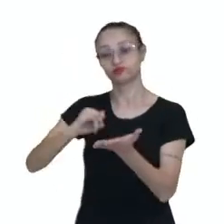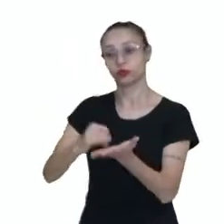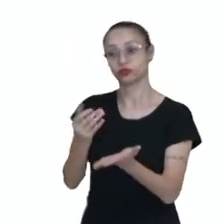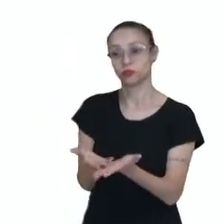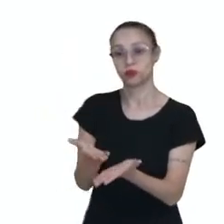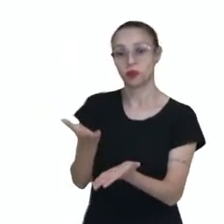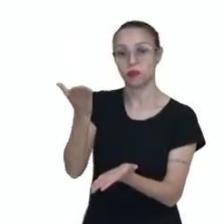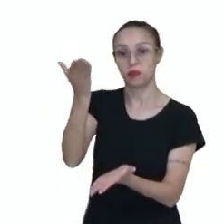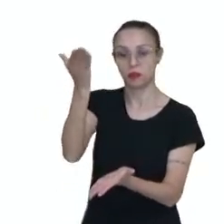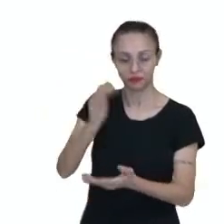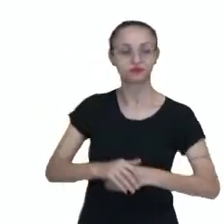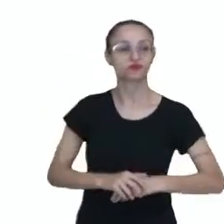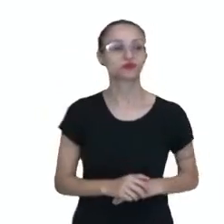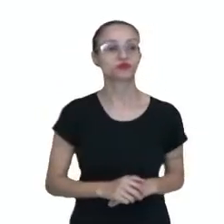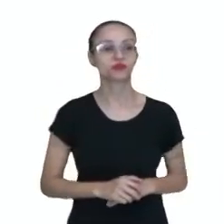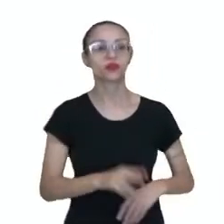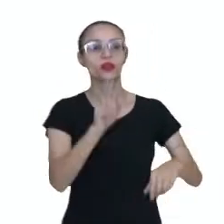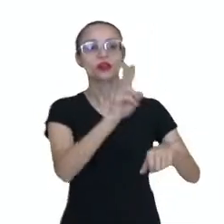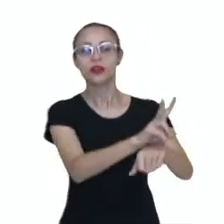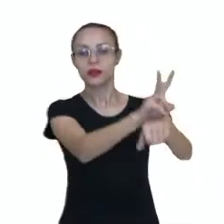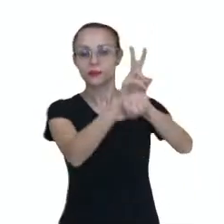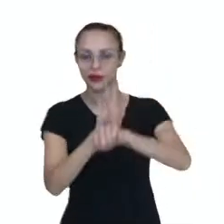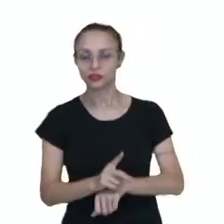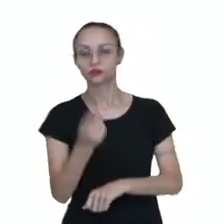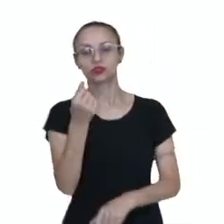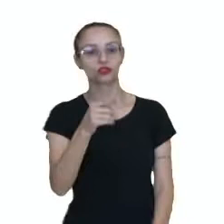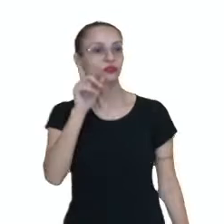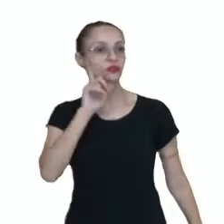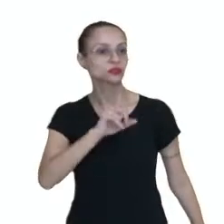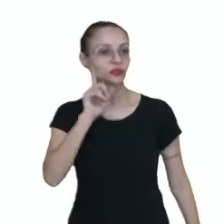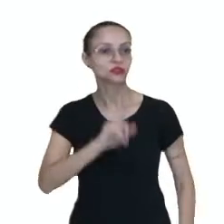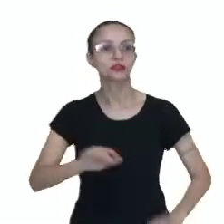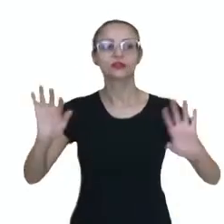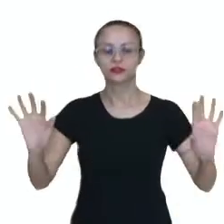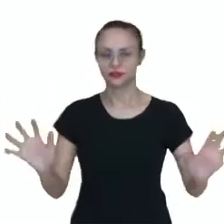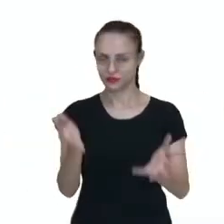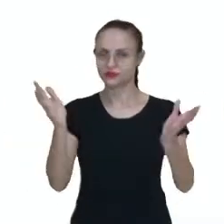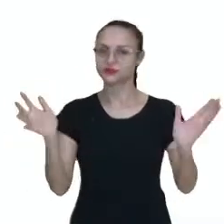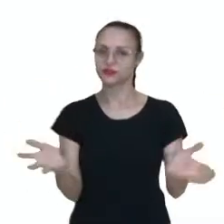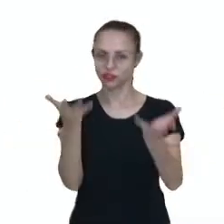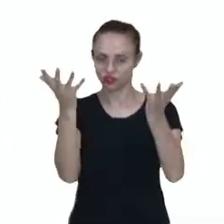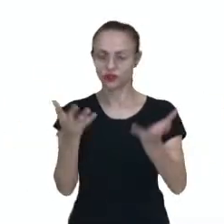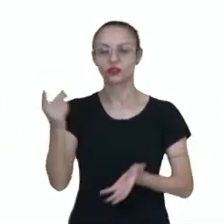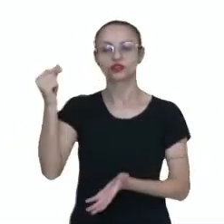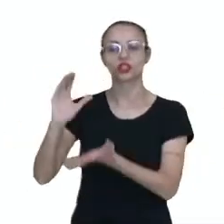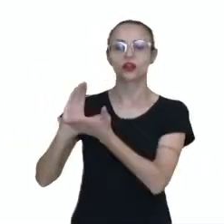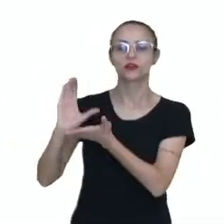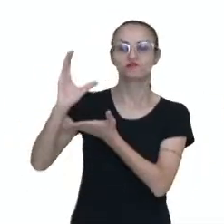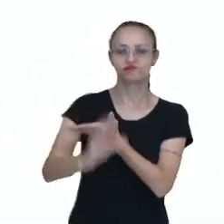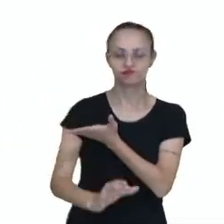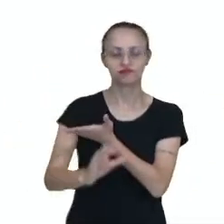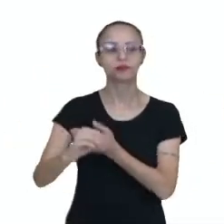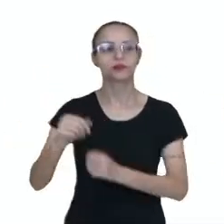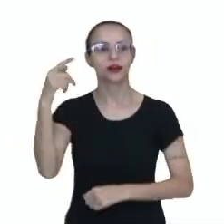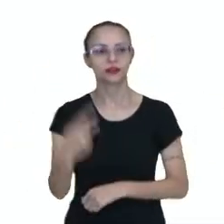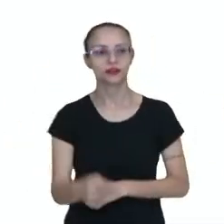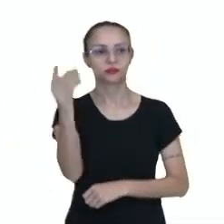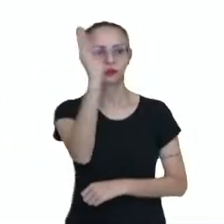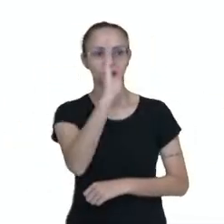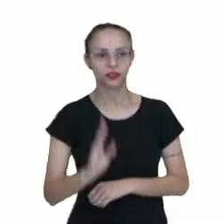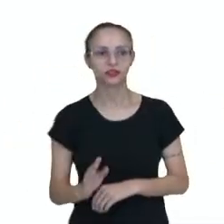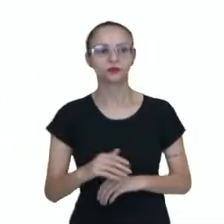recolhe. Contraiu empréstimos dos Estados Unidos e incentivou fortemente a entrada de capital estrangeiro para o